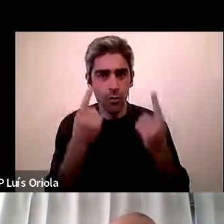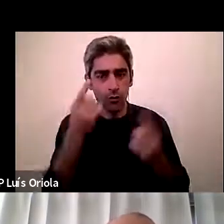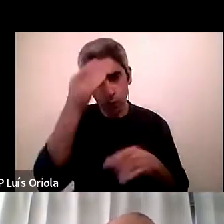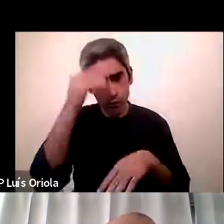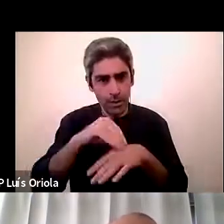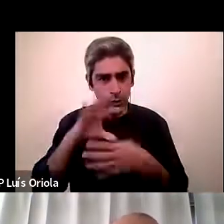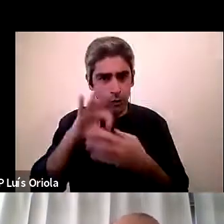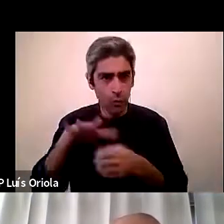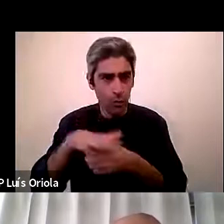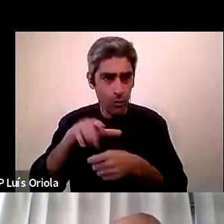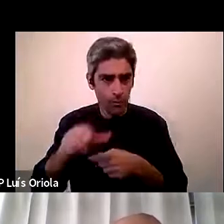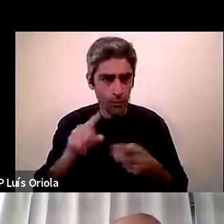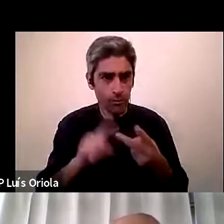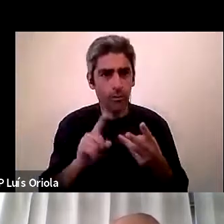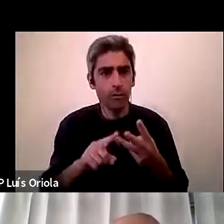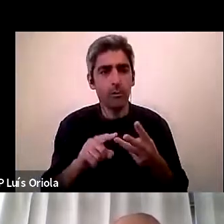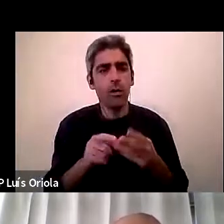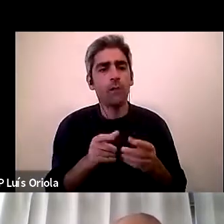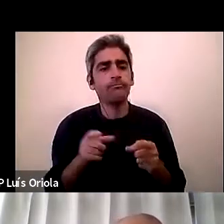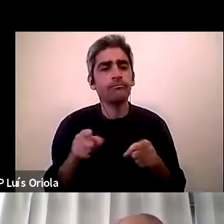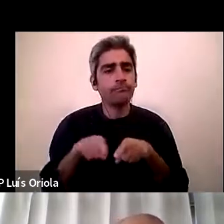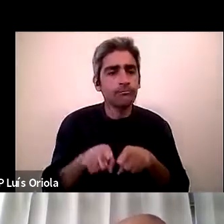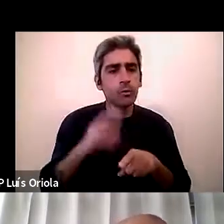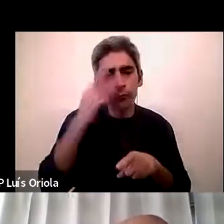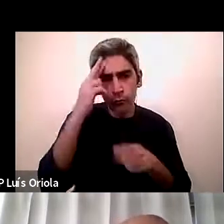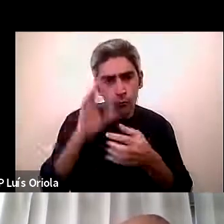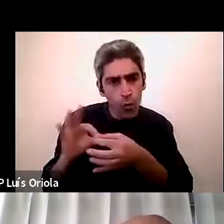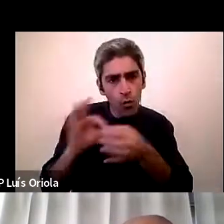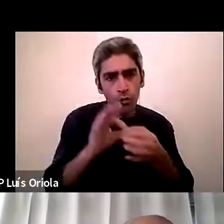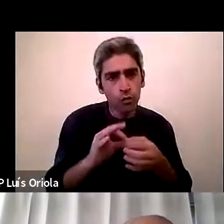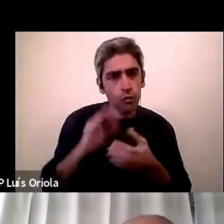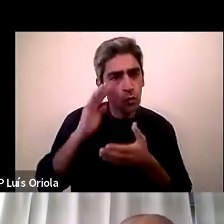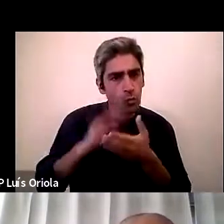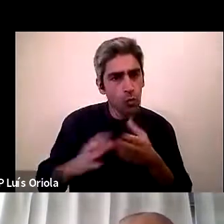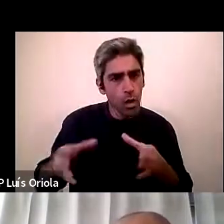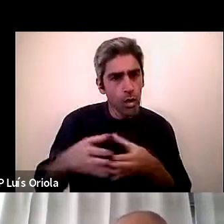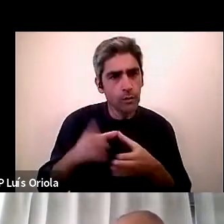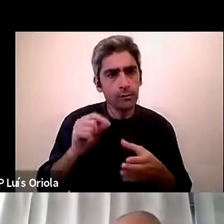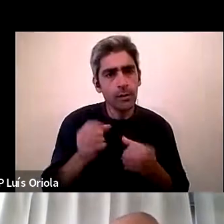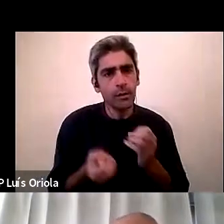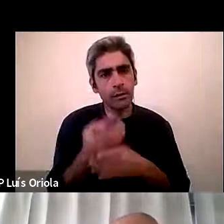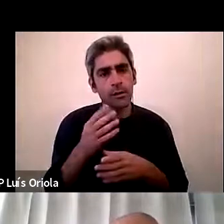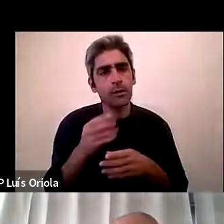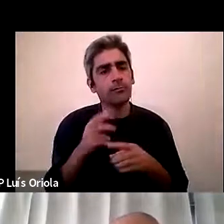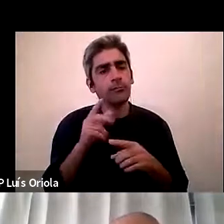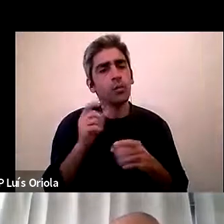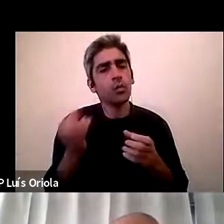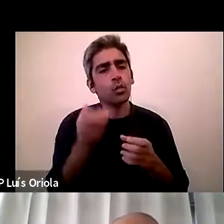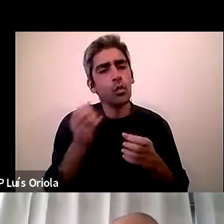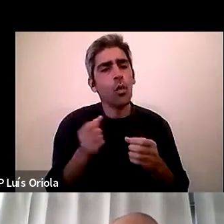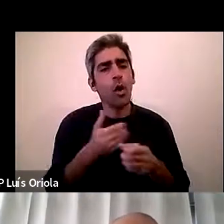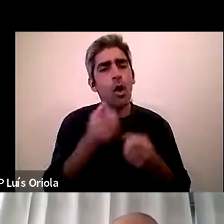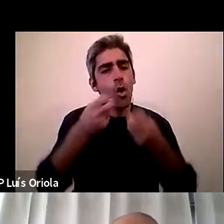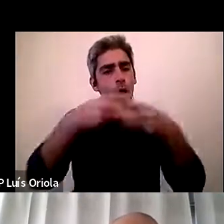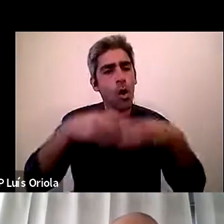sobre essa dimensão, o alinhamento do esforço coletivo e a criação e manutenção de uma cultura organizacional positiva e saudável.